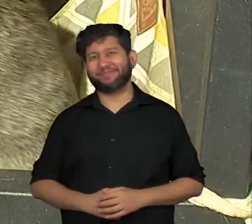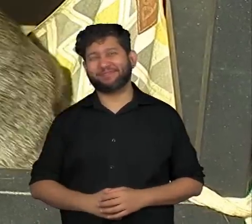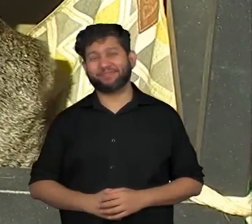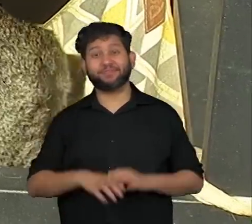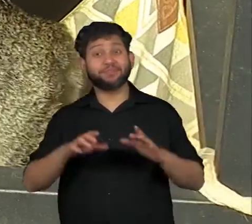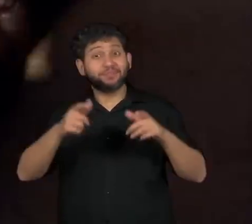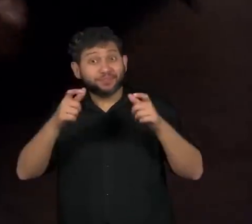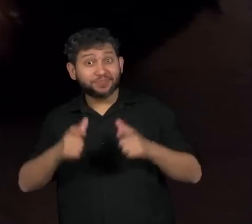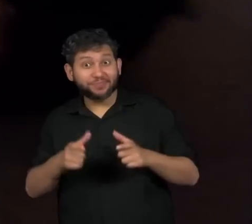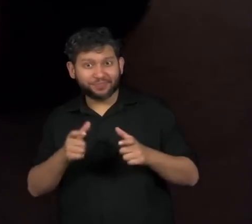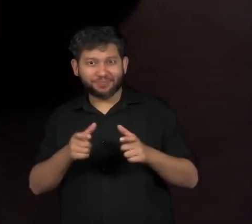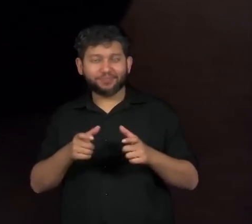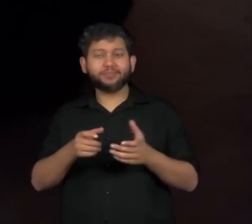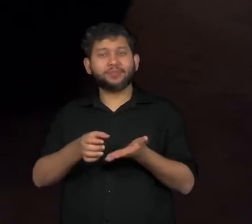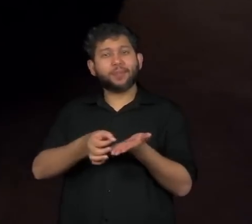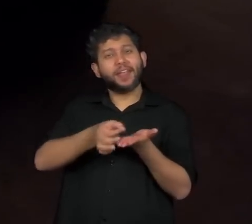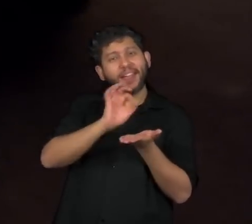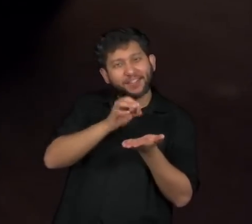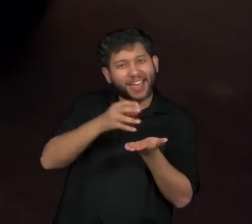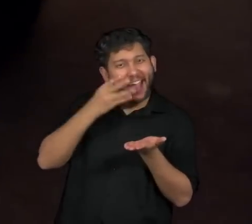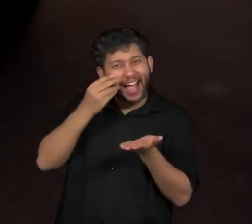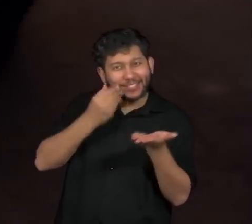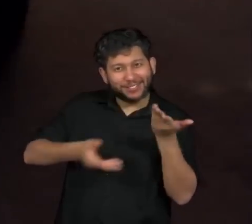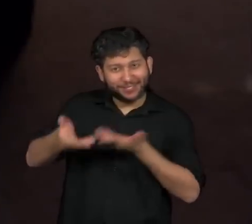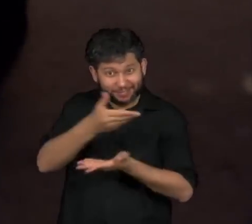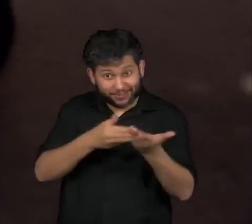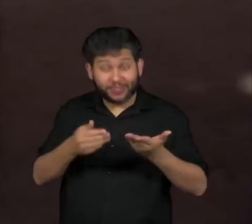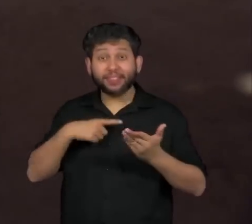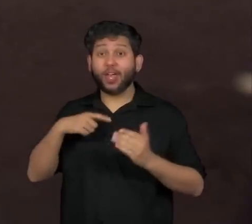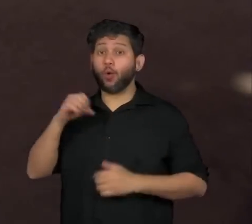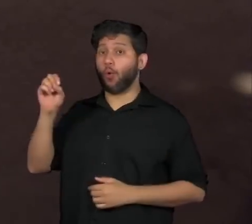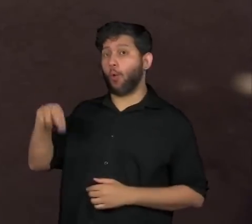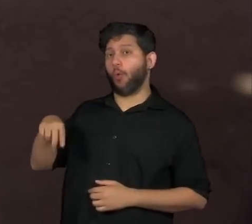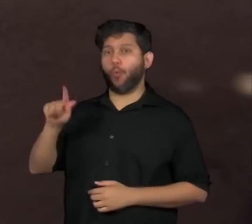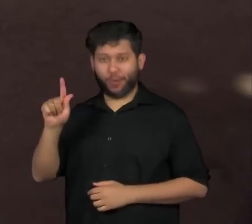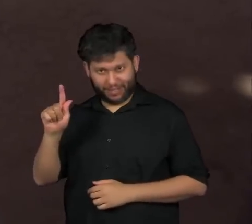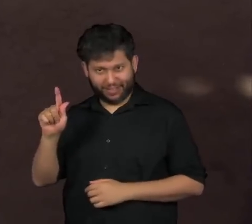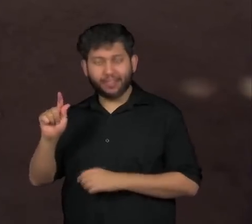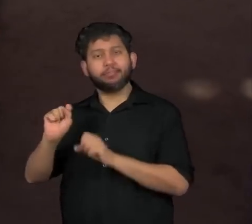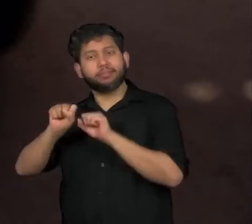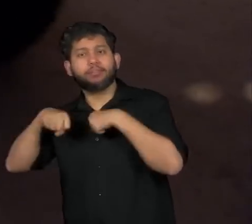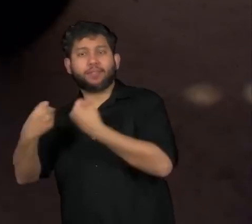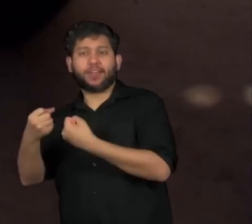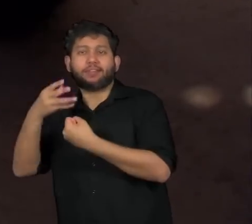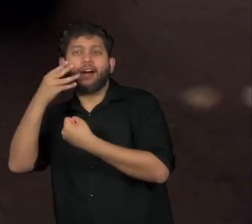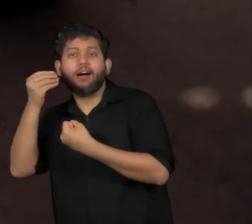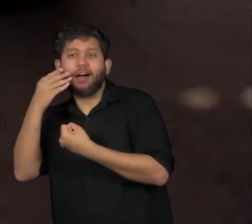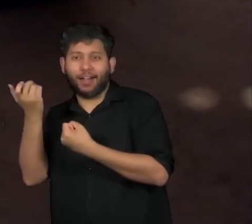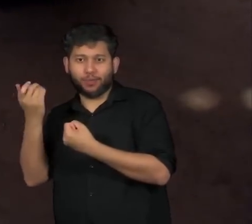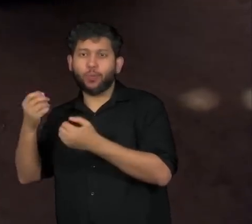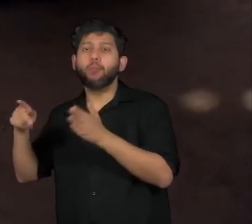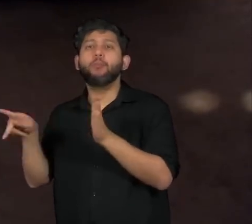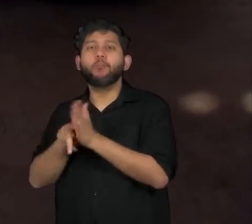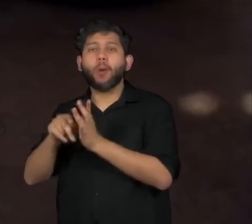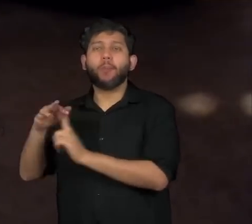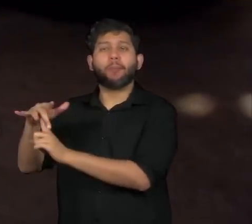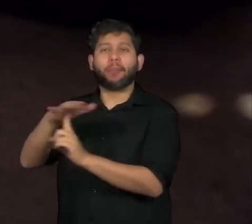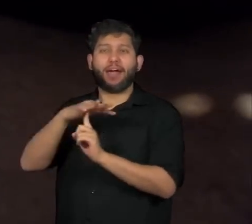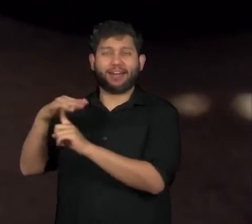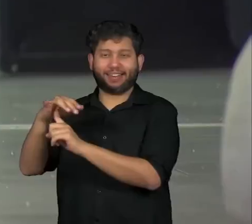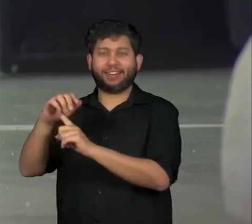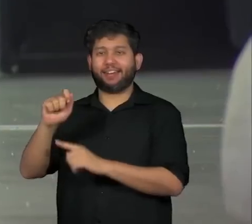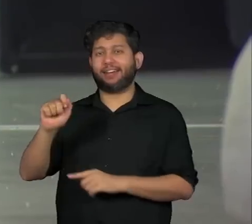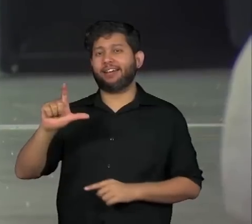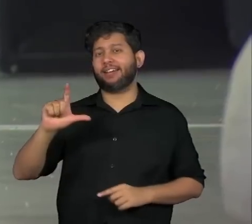O Cat Café trabalha em parceria com a ONG Pro Gato, que cuida de gatos abandonados no Parque da Aclimação e